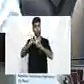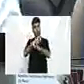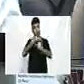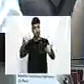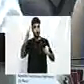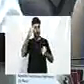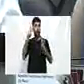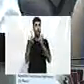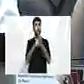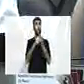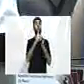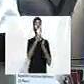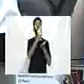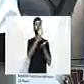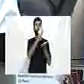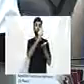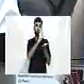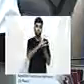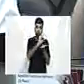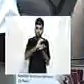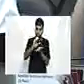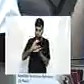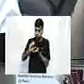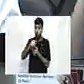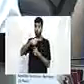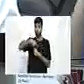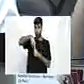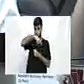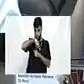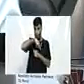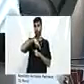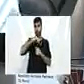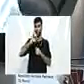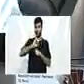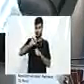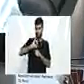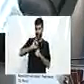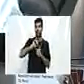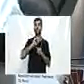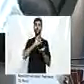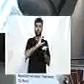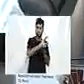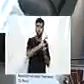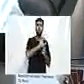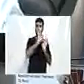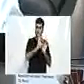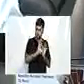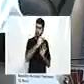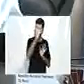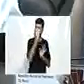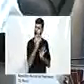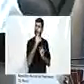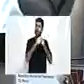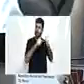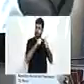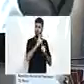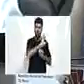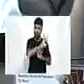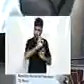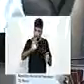saiba que é dinheiro de recurso próprio nosso do nosso imposto que vai para essas entidades seríssimas que prestam serviço